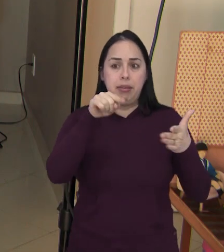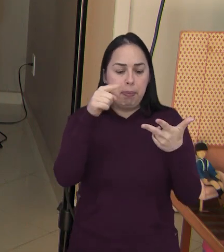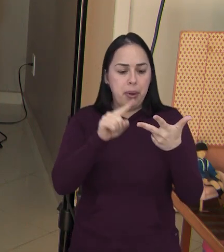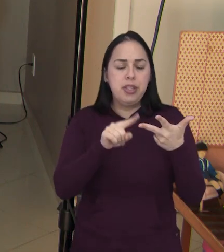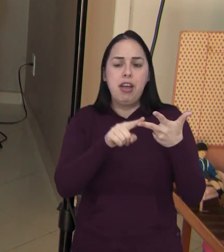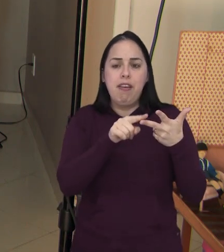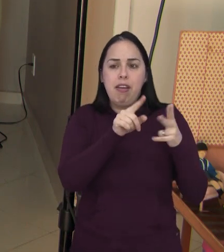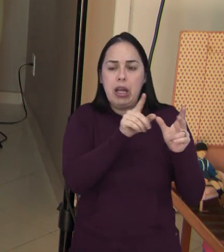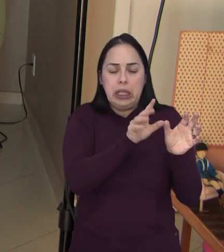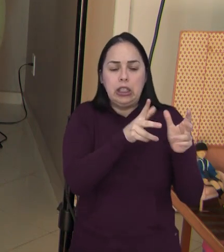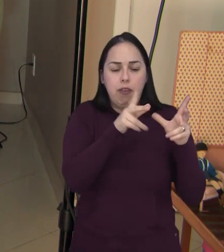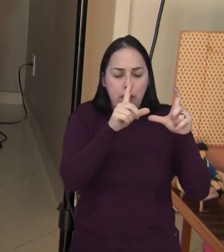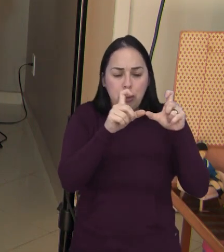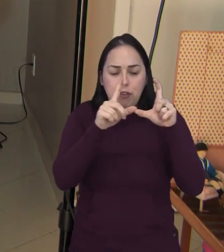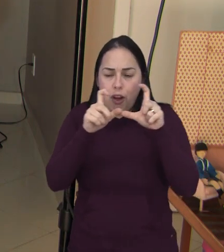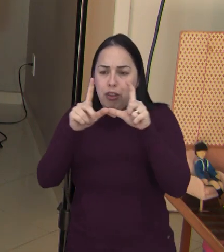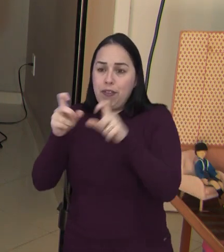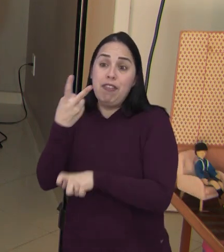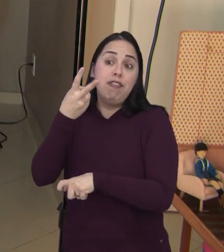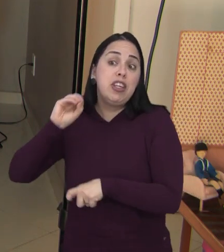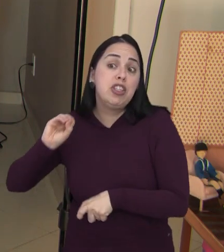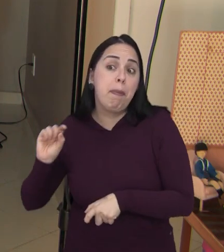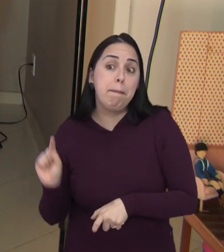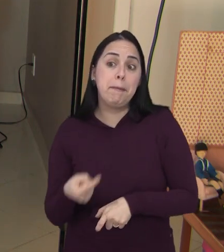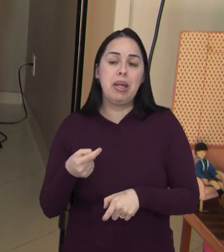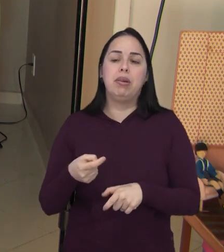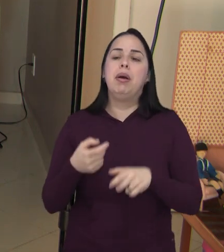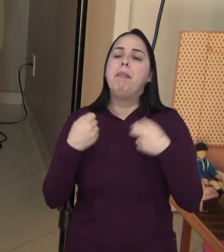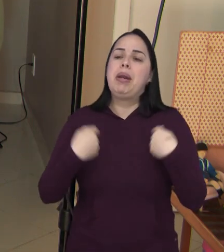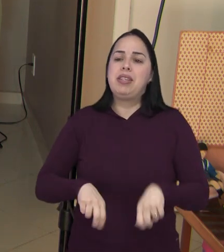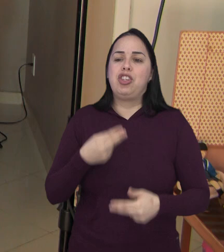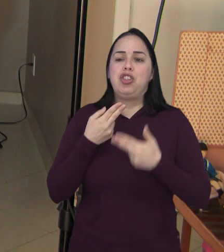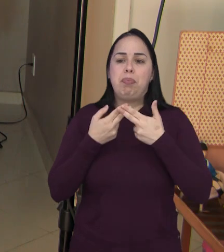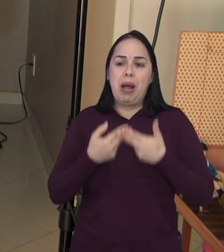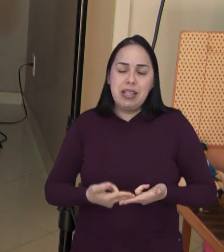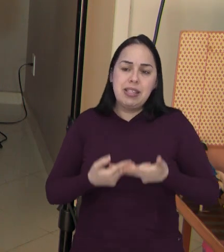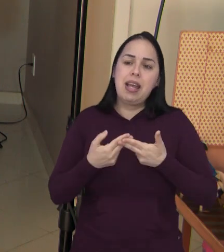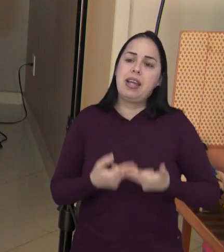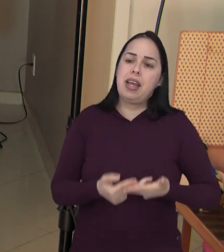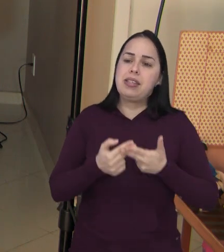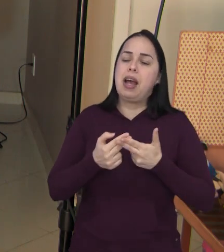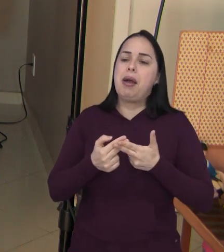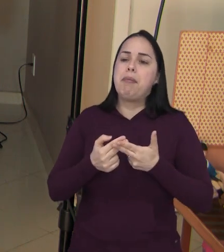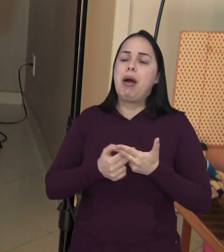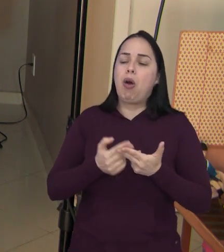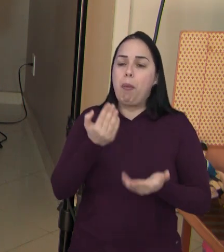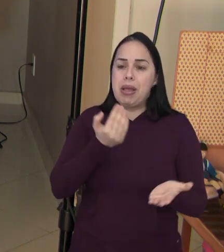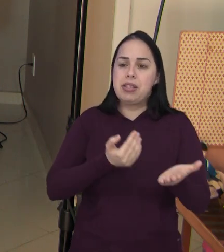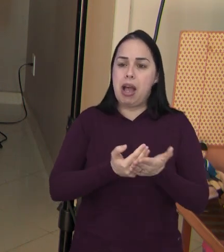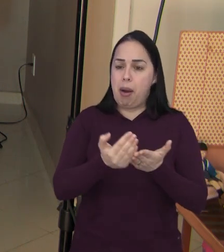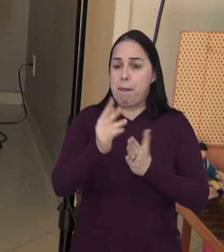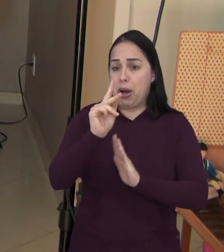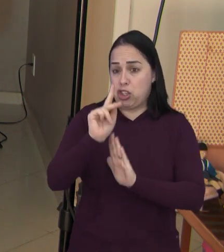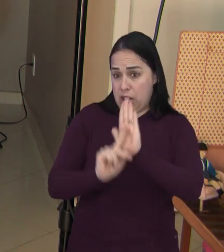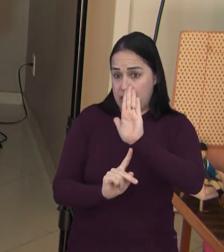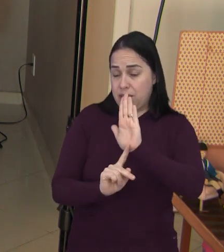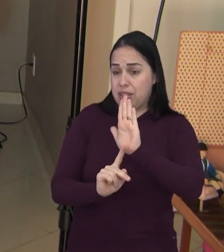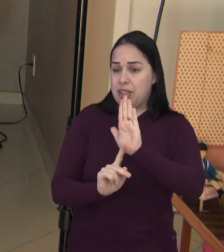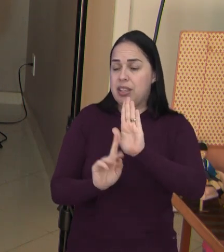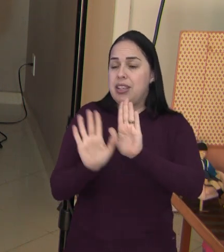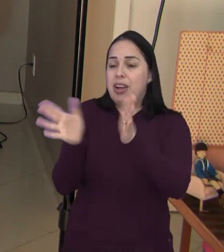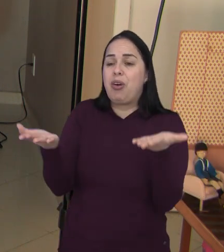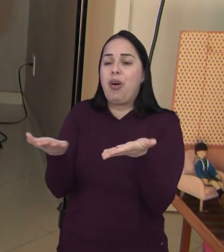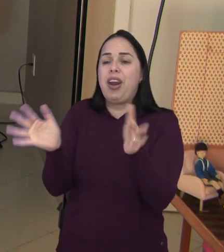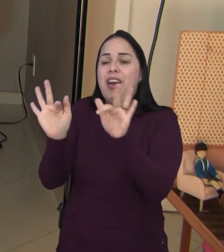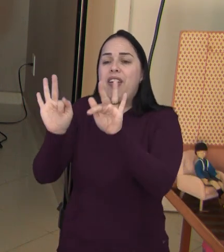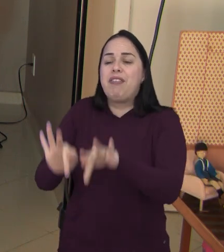20 mil fotos, pensar em toda essa paciência que vocês precisaram ter nesses meses para fazer esse projeto nascer e ver então esse